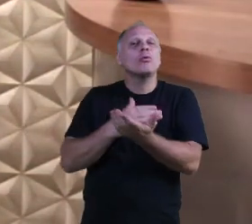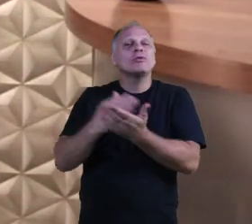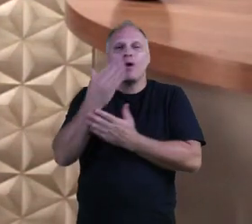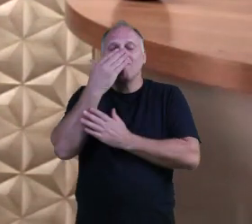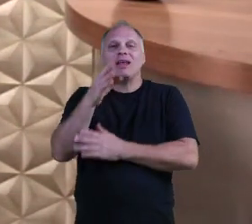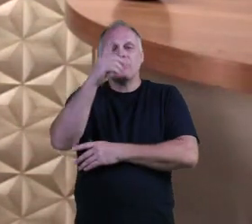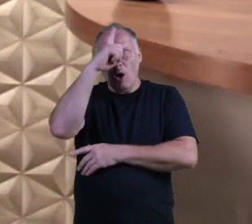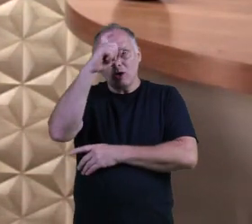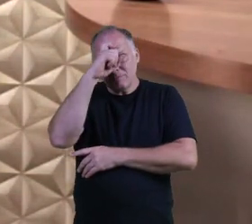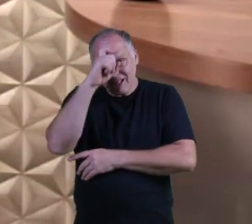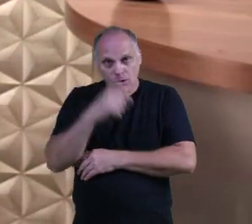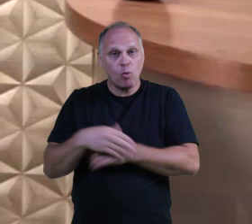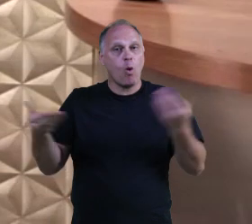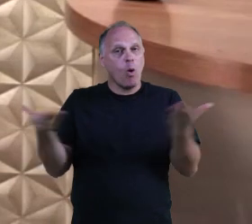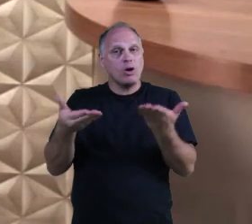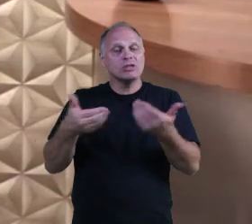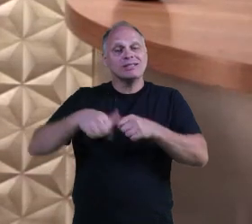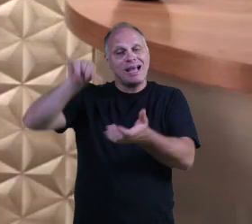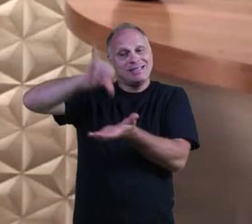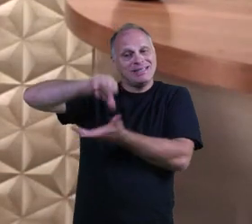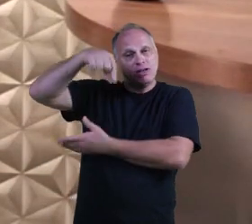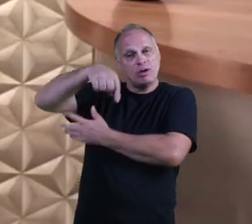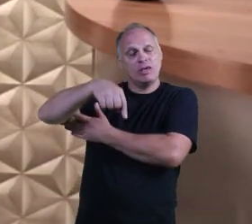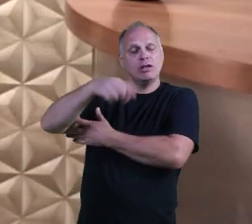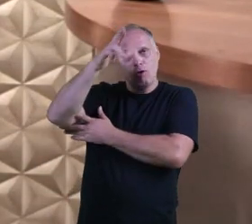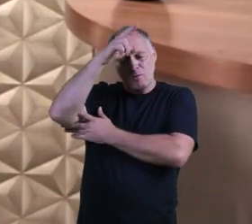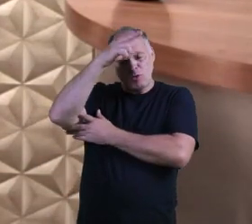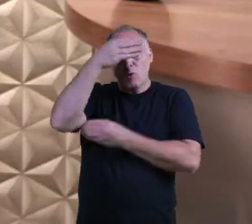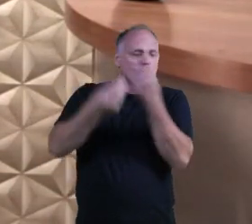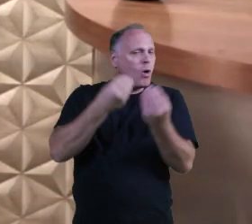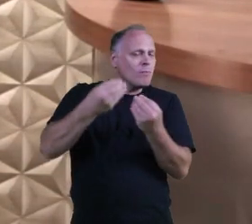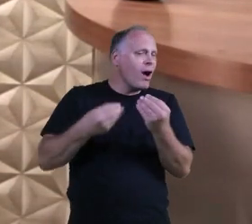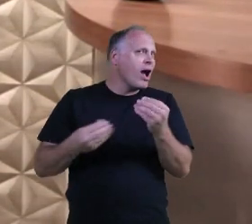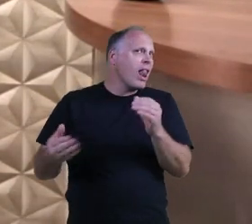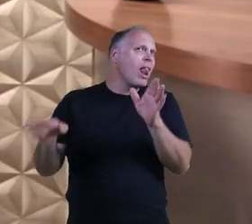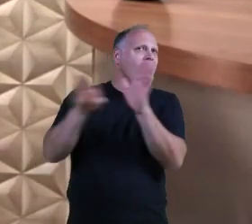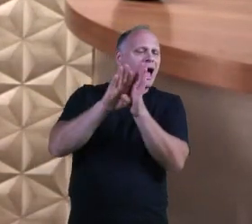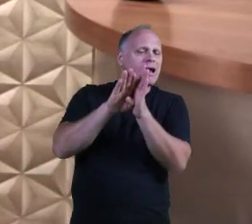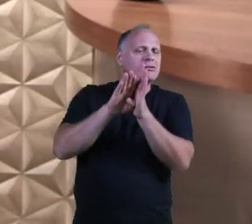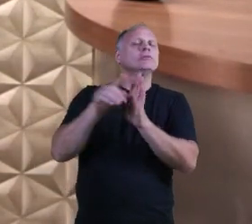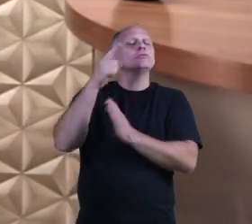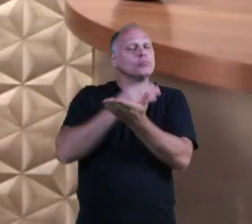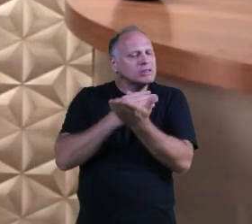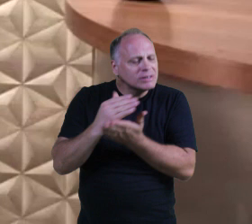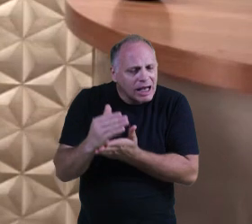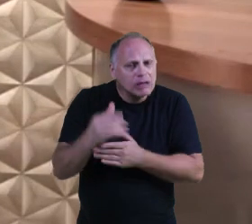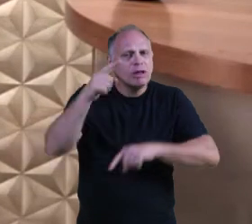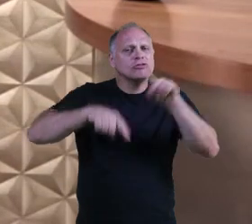muito próximos, eu e Tom. Muito próximos, sim. E tocamos muito tempo junto. E o